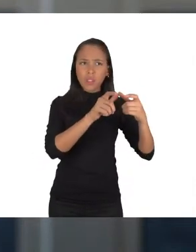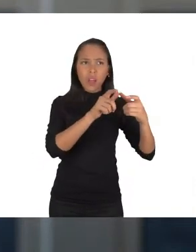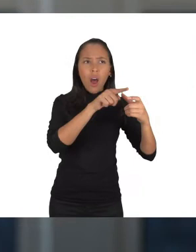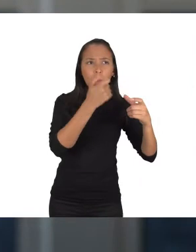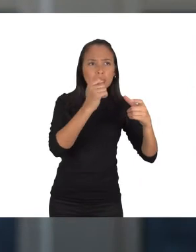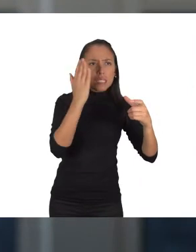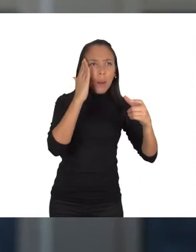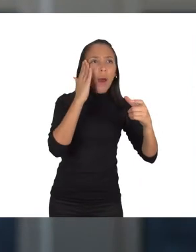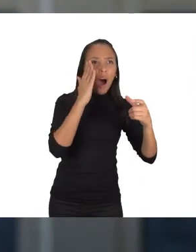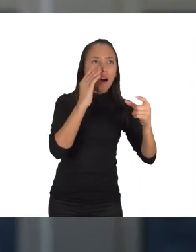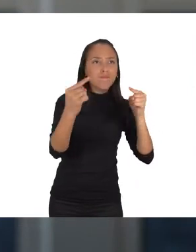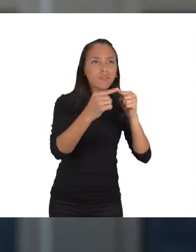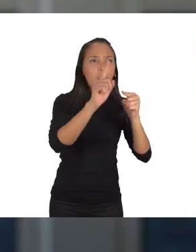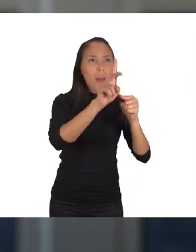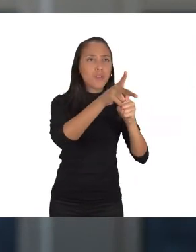o veneno,